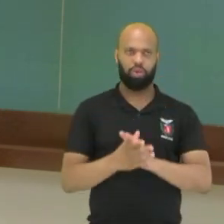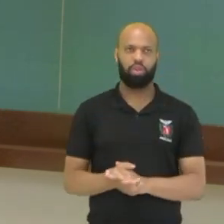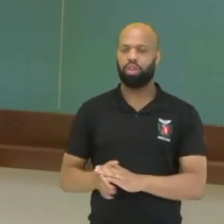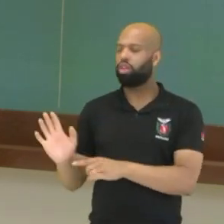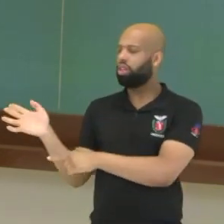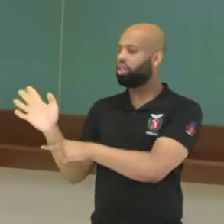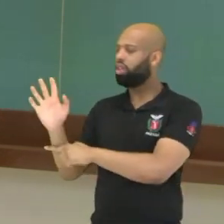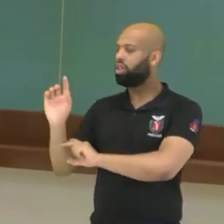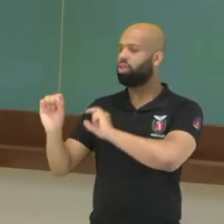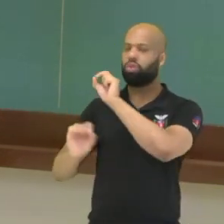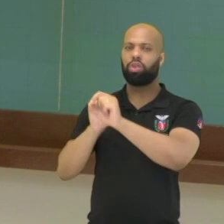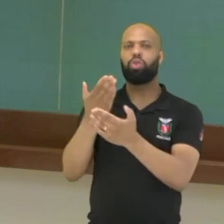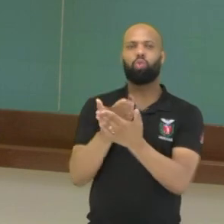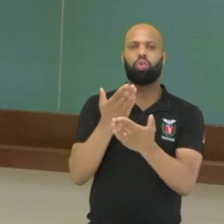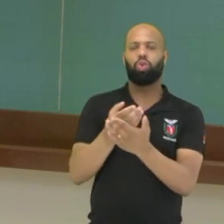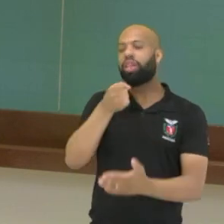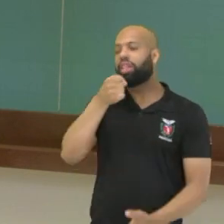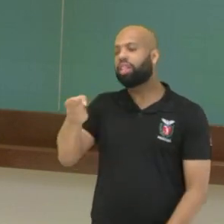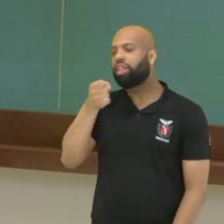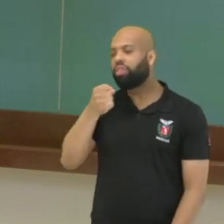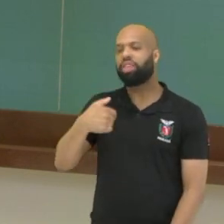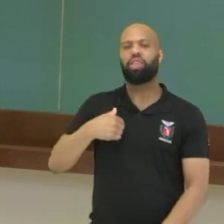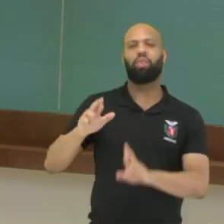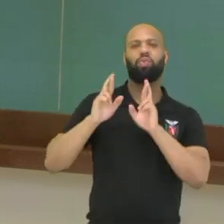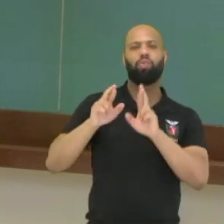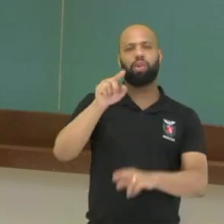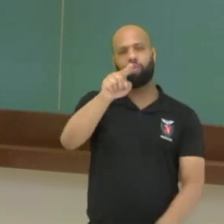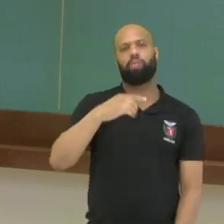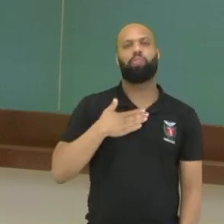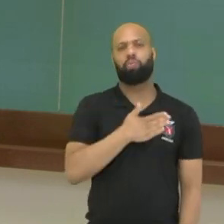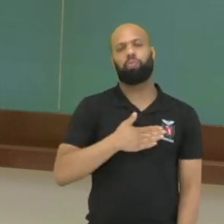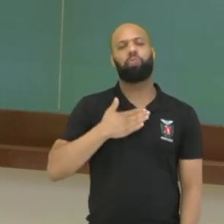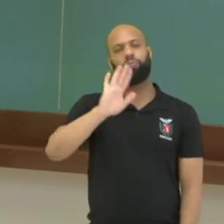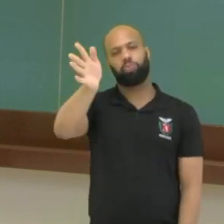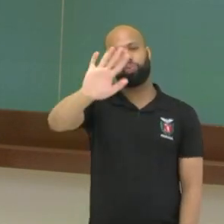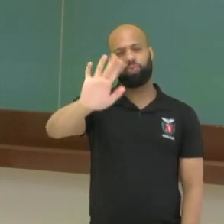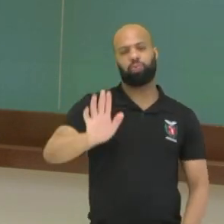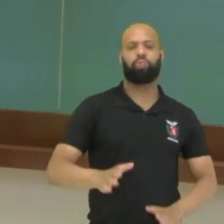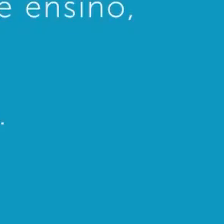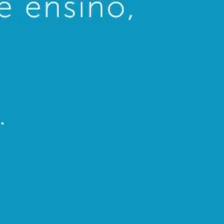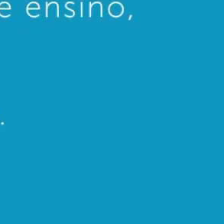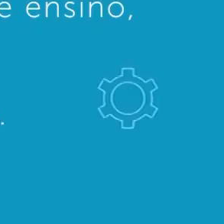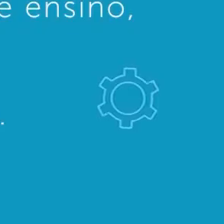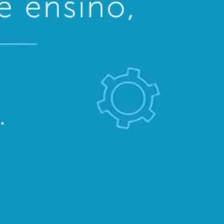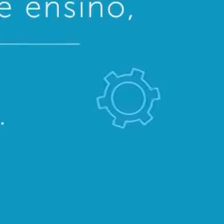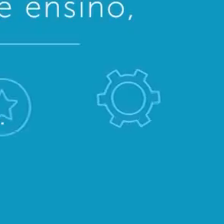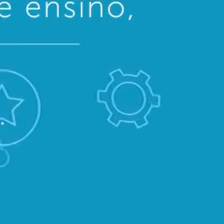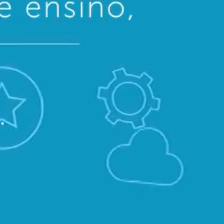Neste vídeo falamos sobre entrevista. Espero que vocês tenham gostado e até breve.